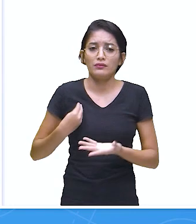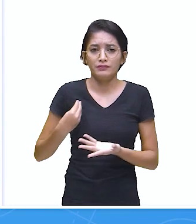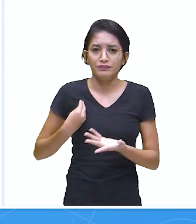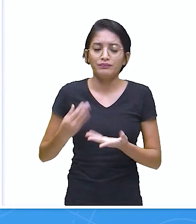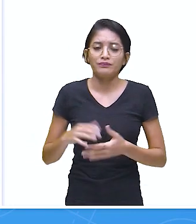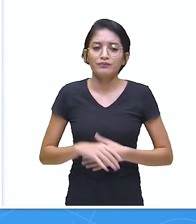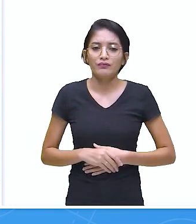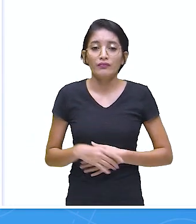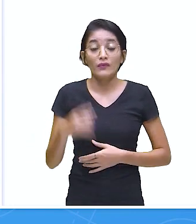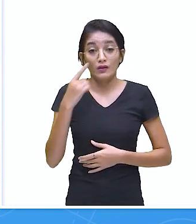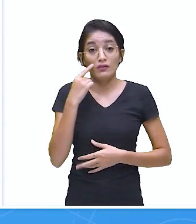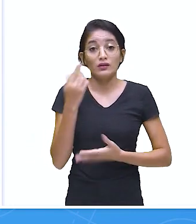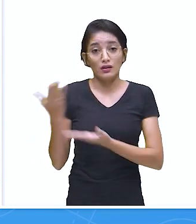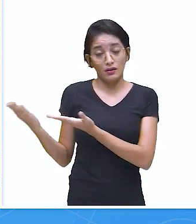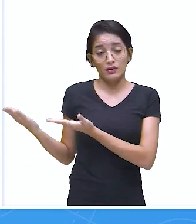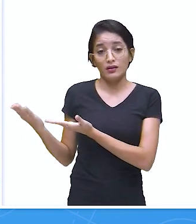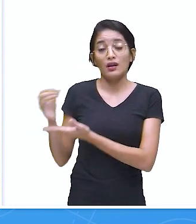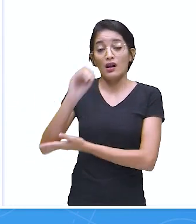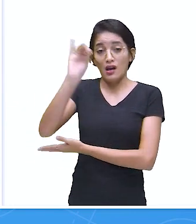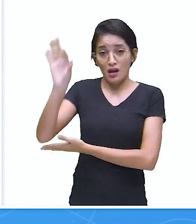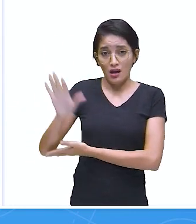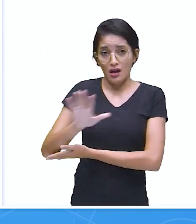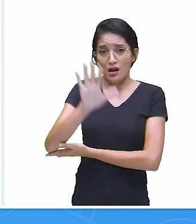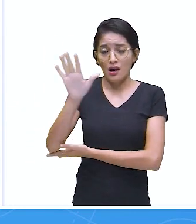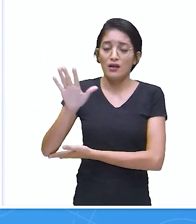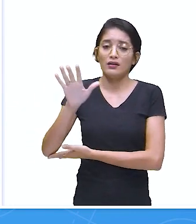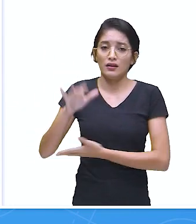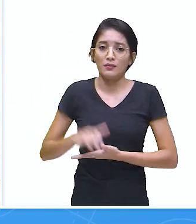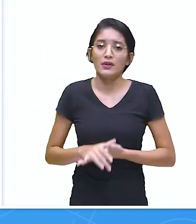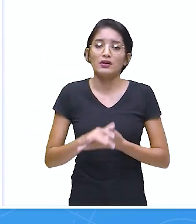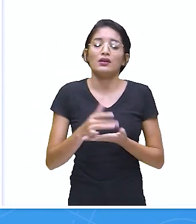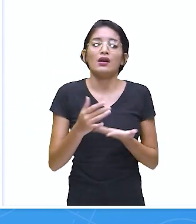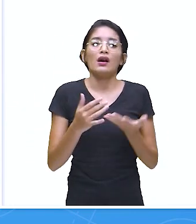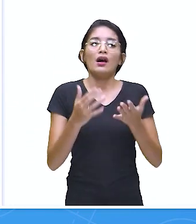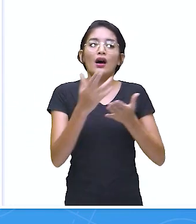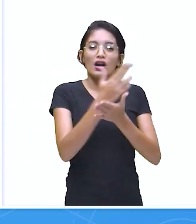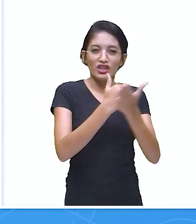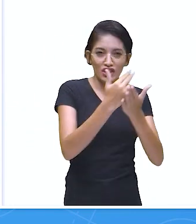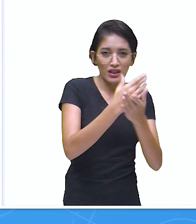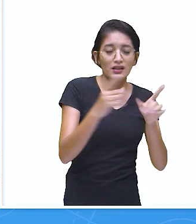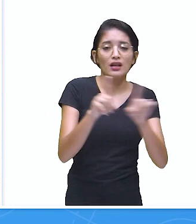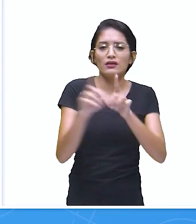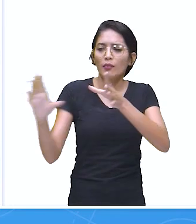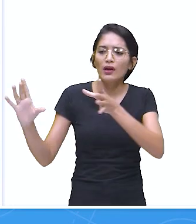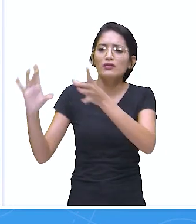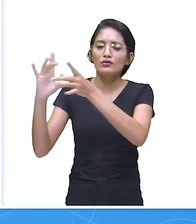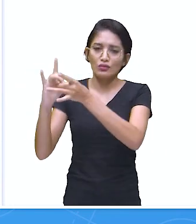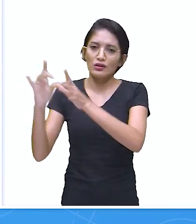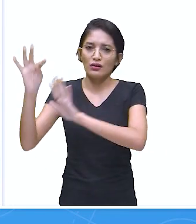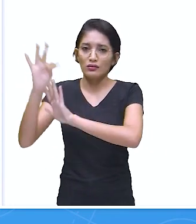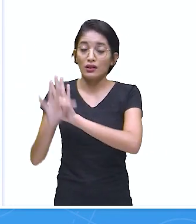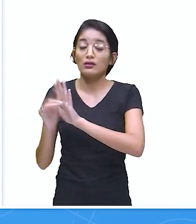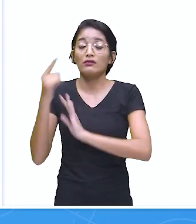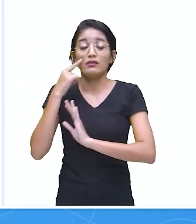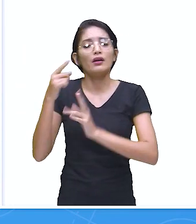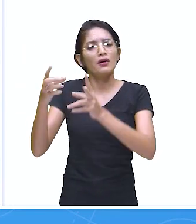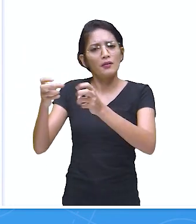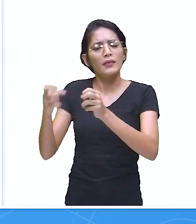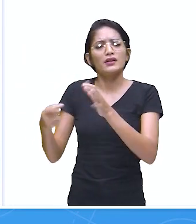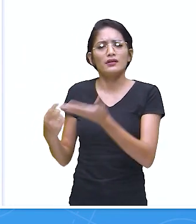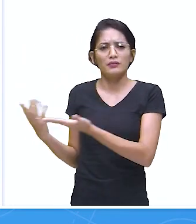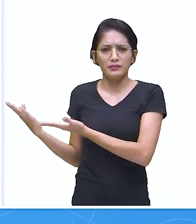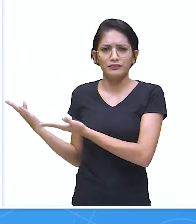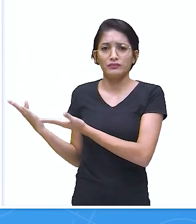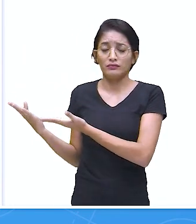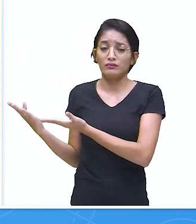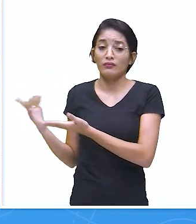aí essa imagem, a imagem não verbal associada à linguagem verbal. Então você vai observar essa imagem e dizer